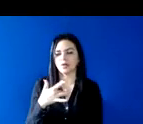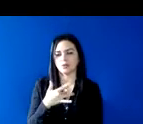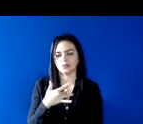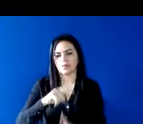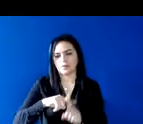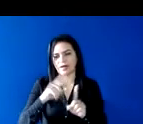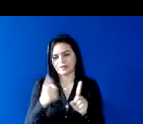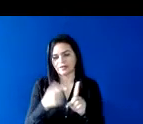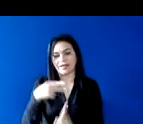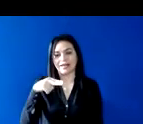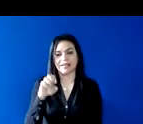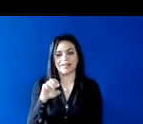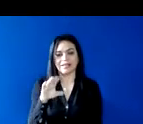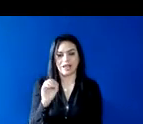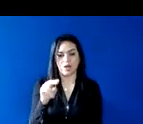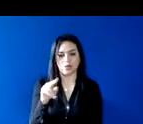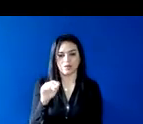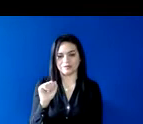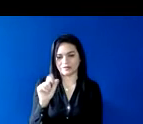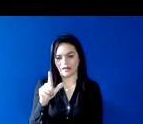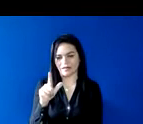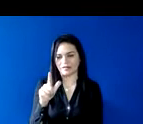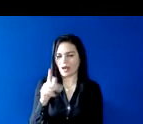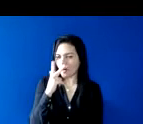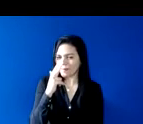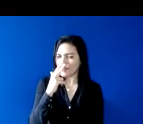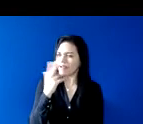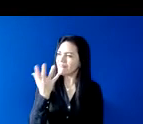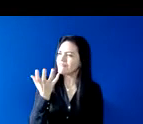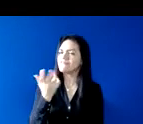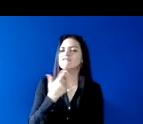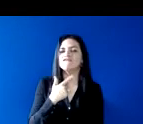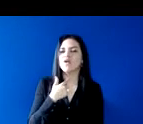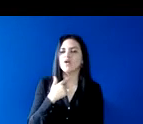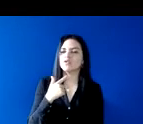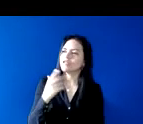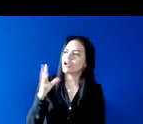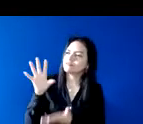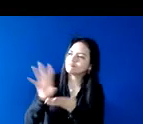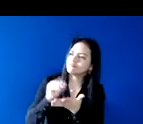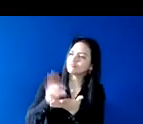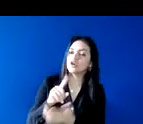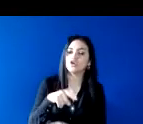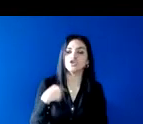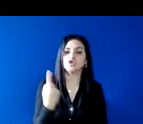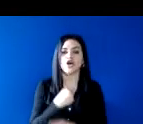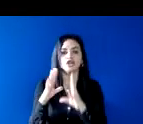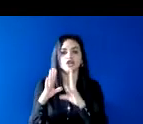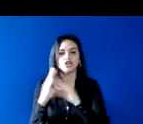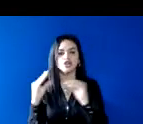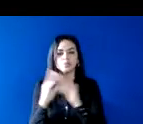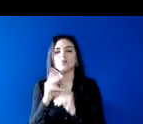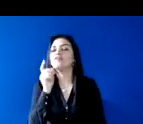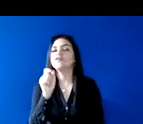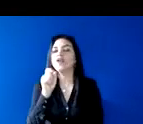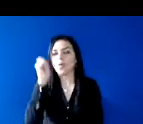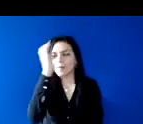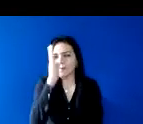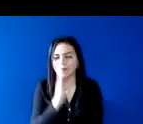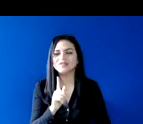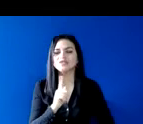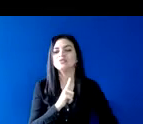e neonatal são invejáveis, né, nós nos espelhamos nesses modelos para dizer que o Brasil